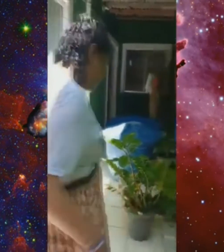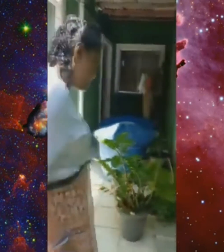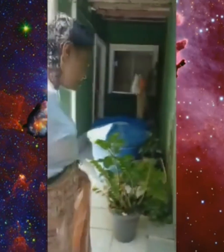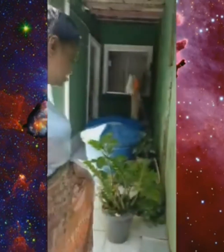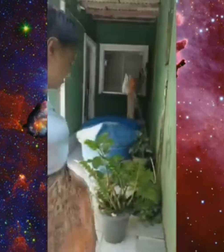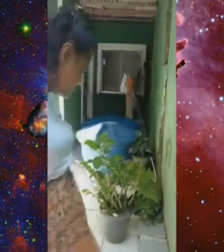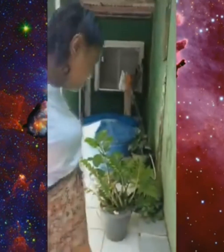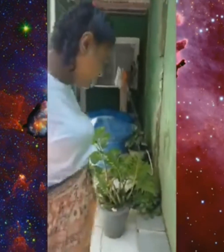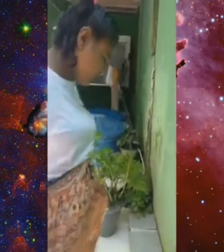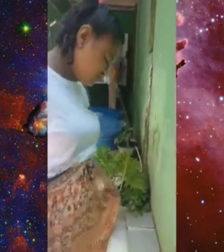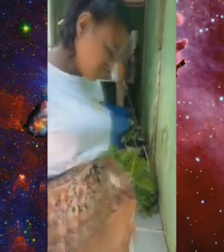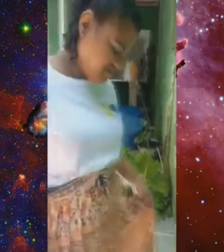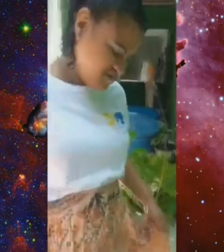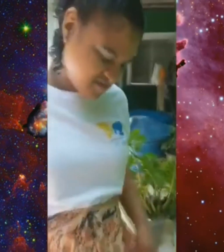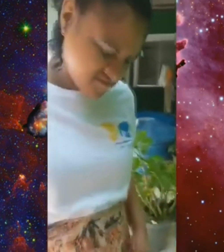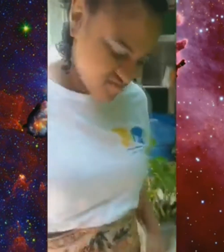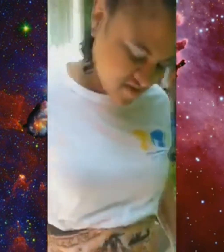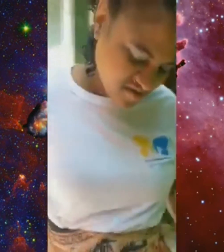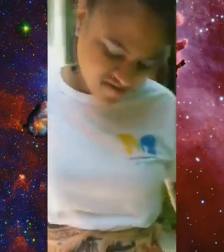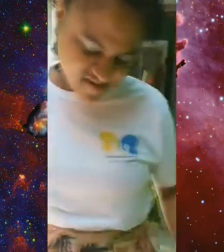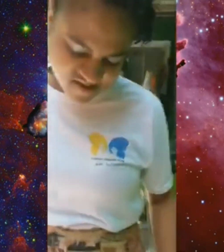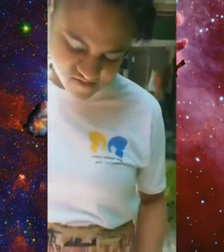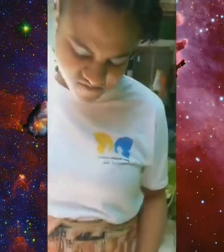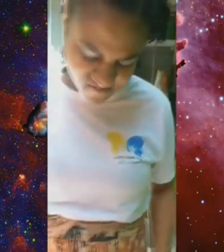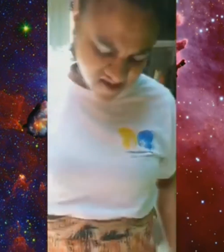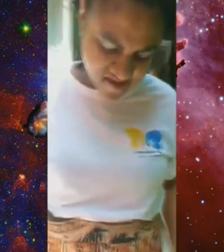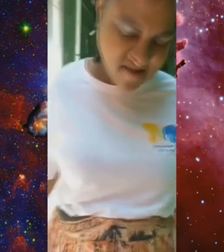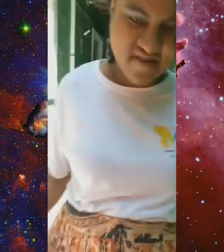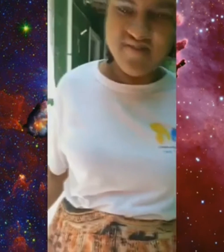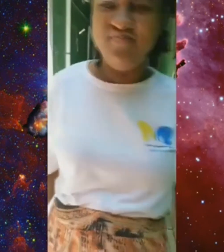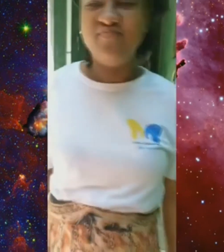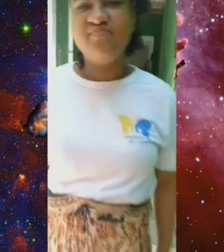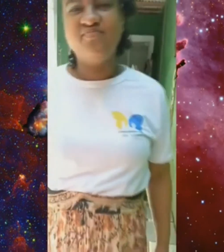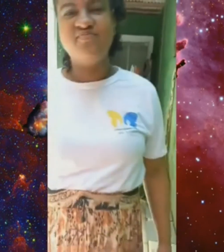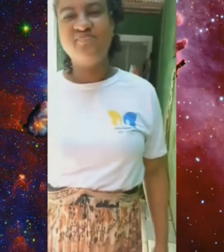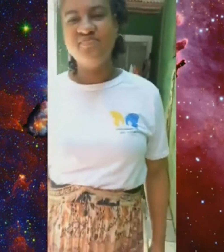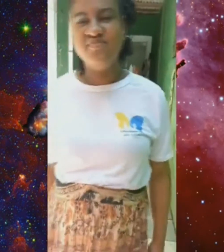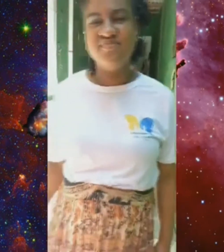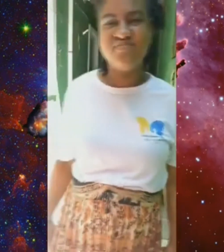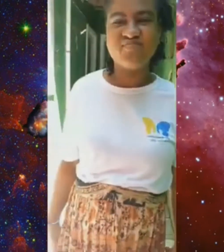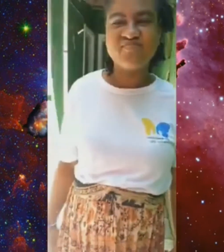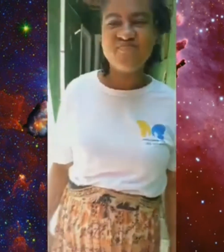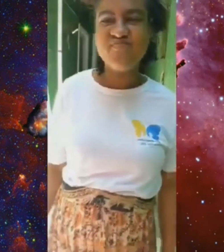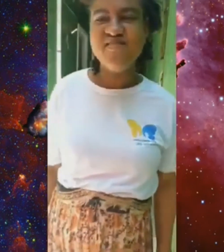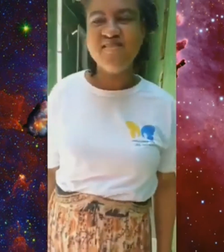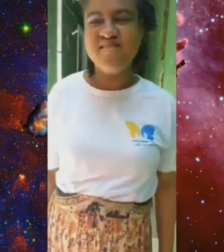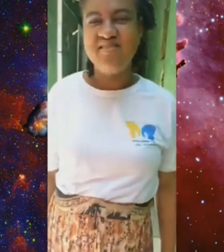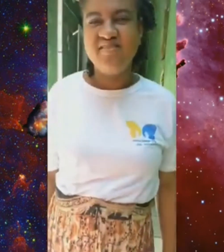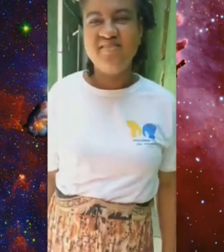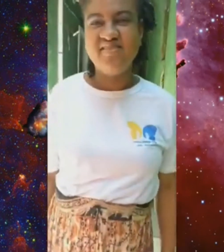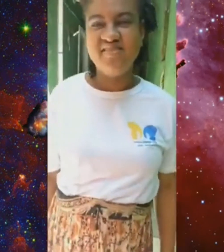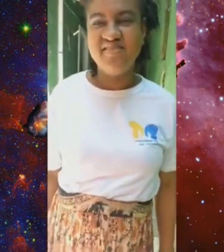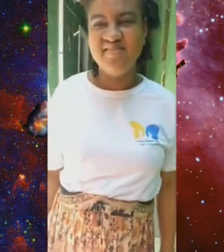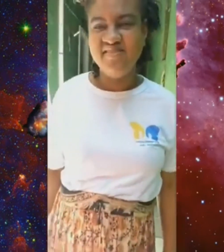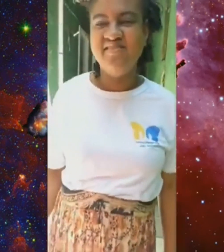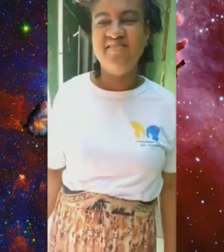Vamos dar a meia volta, volta e meia, vamos dar o anel. O anel que